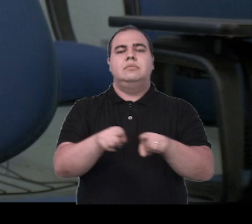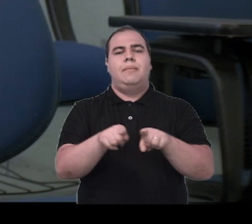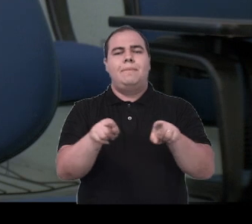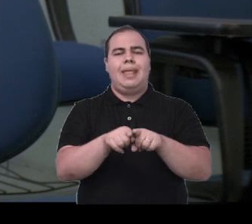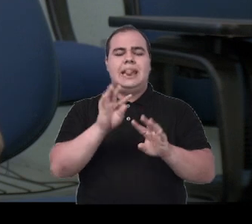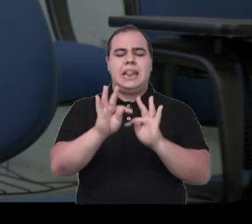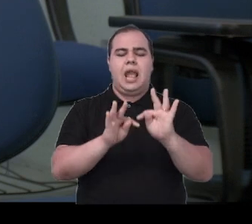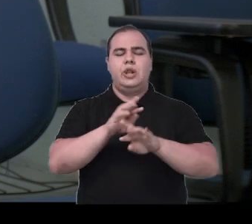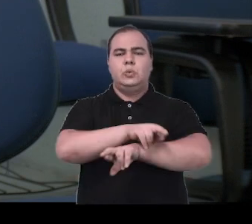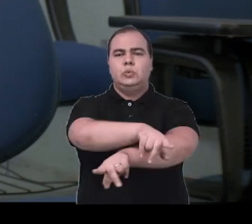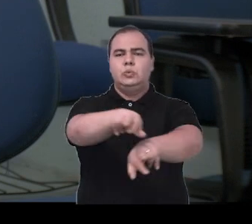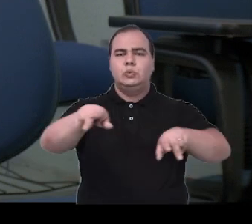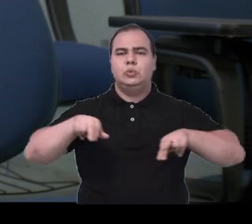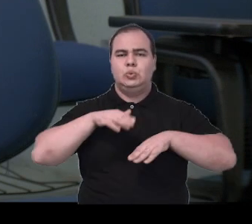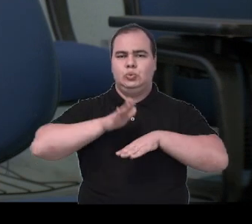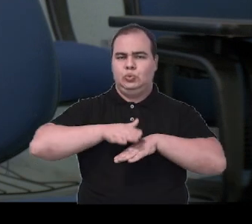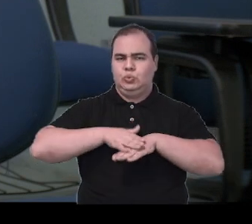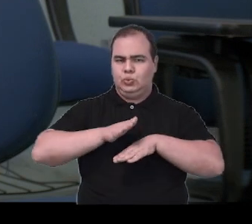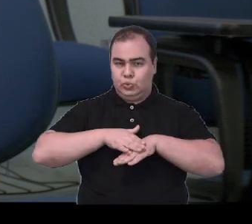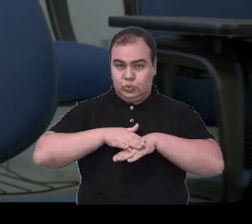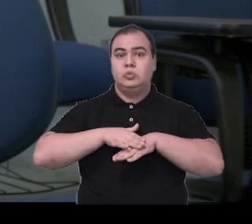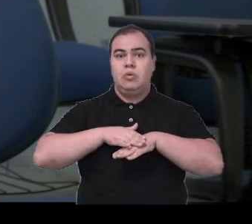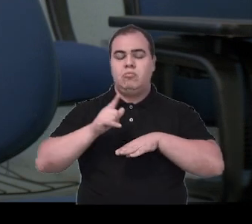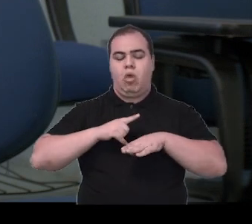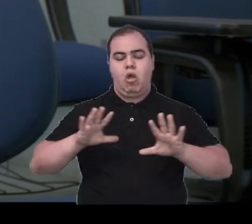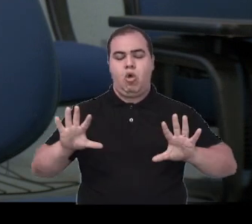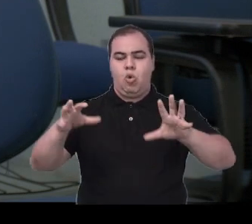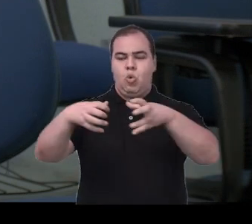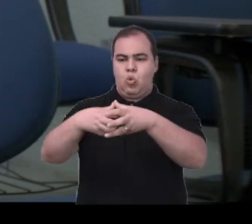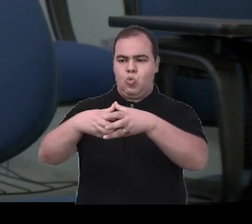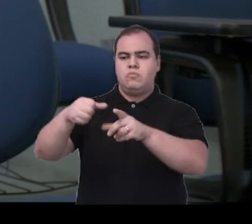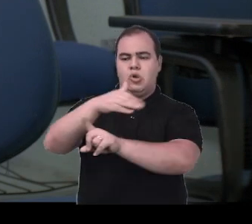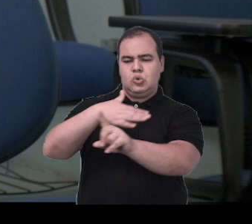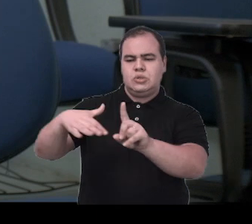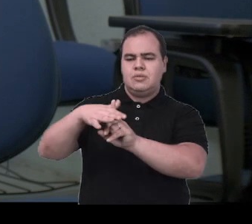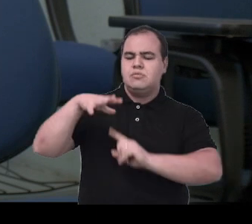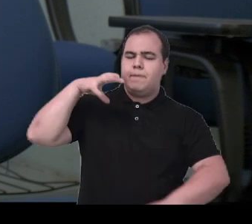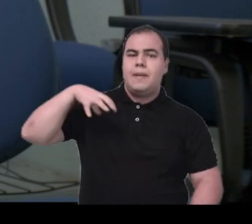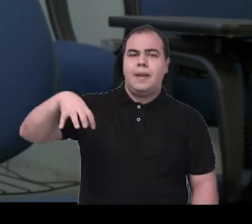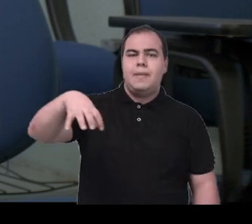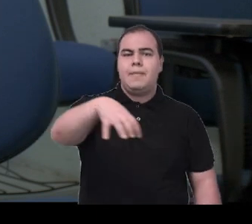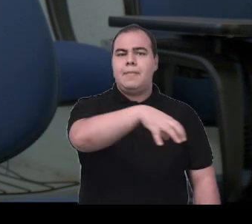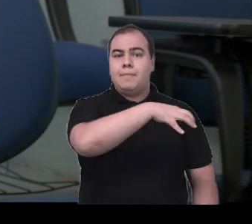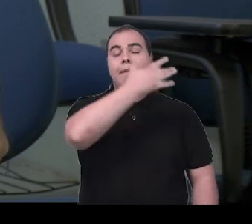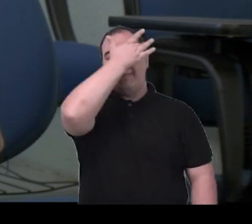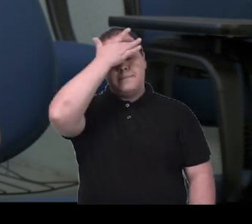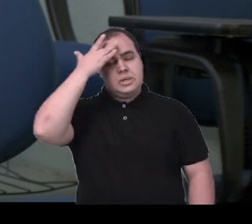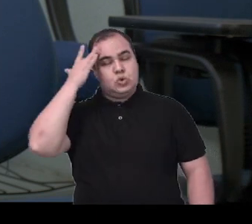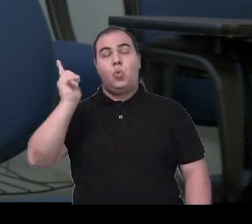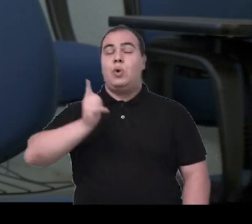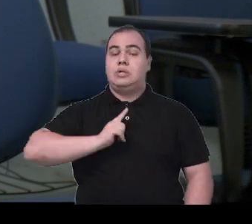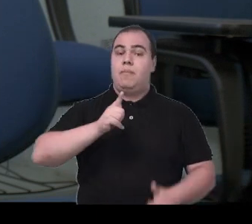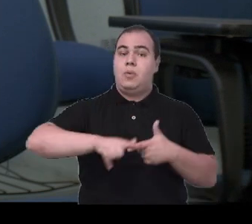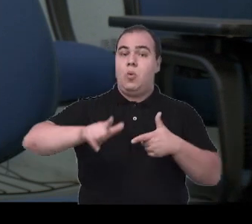de... Intercalam-se também manchetes de jornal sobre o hospital. Com os setores da sociedade, com pessoas com